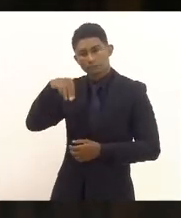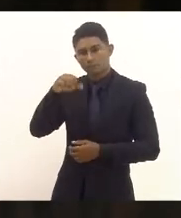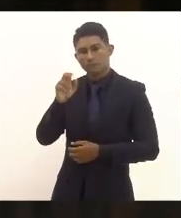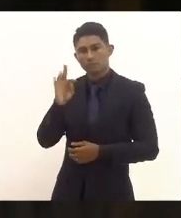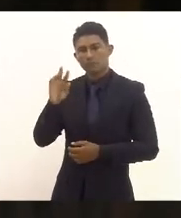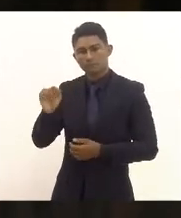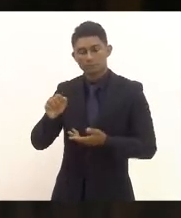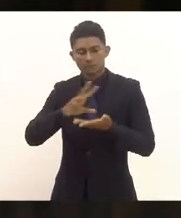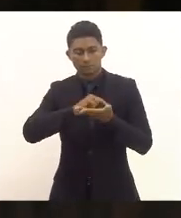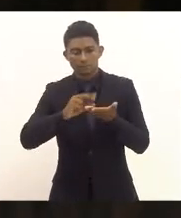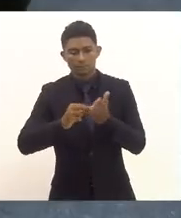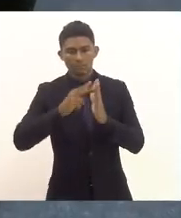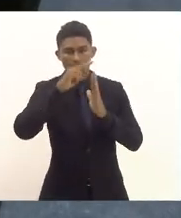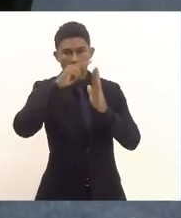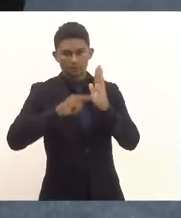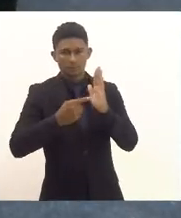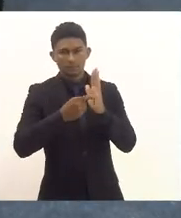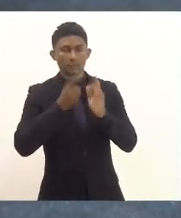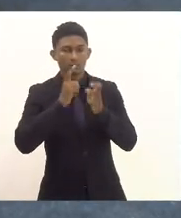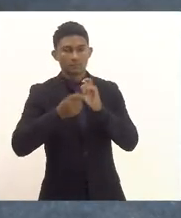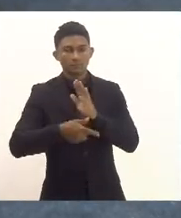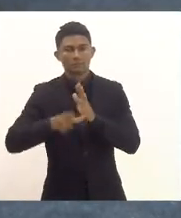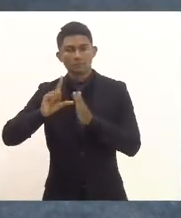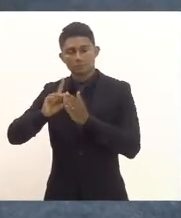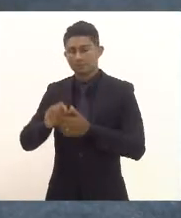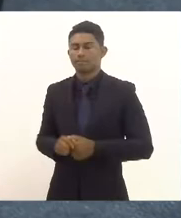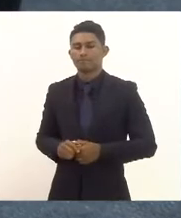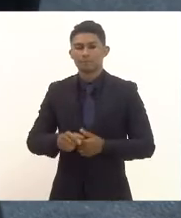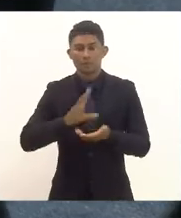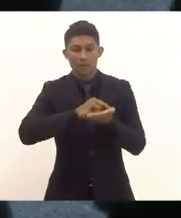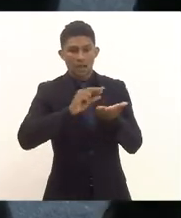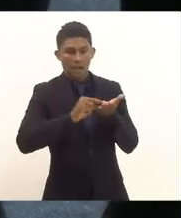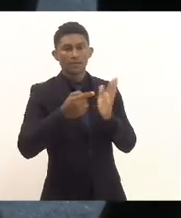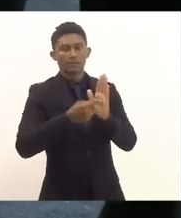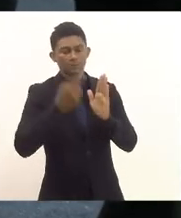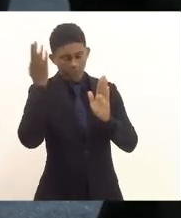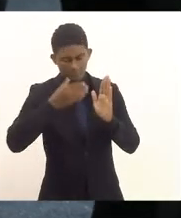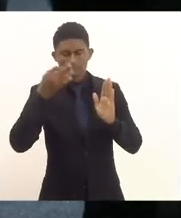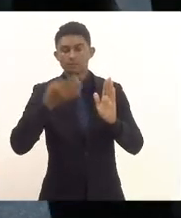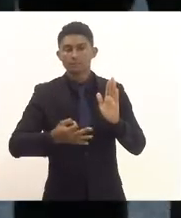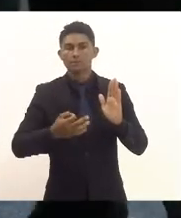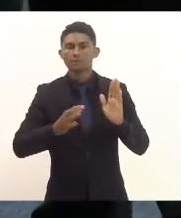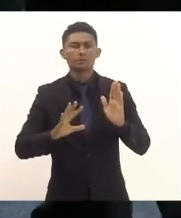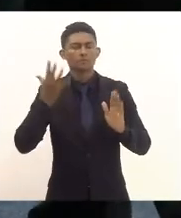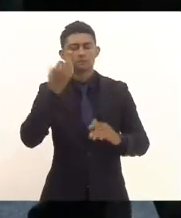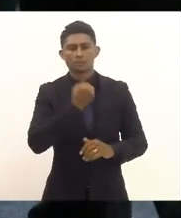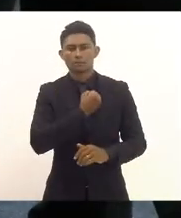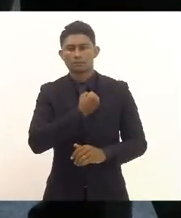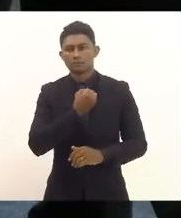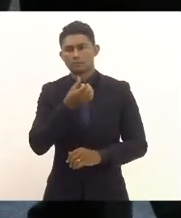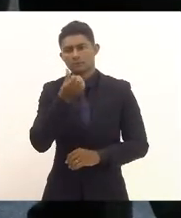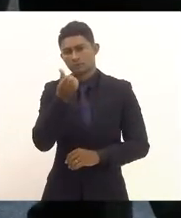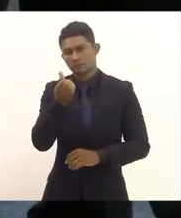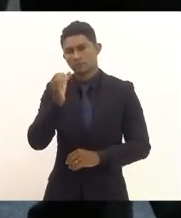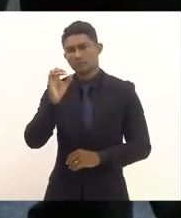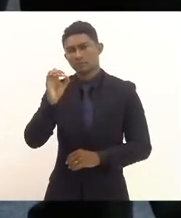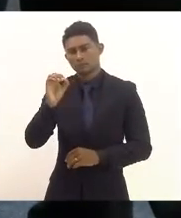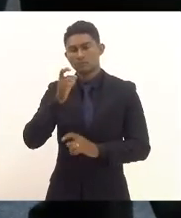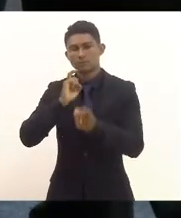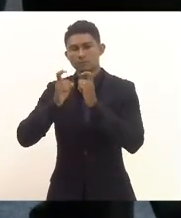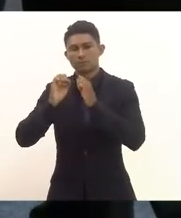fazer a leitura da ata da sessão anterior reflete com exatidão o ocorrido na 60ª sessão